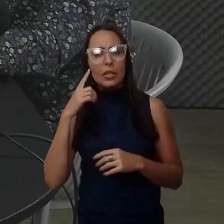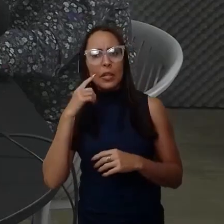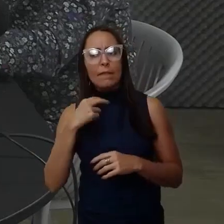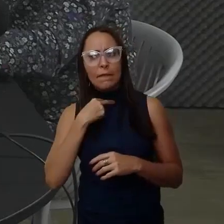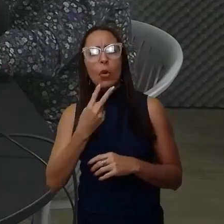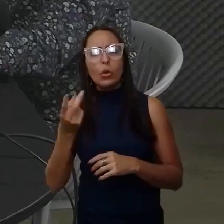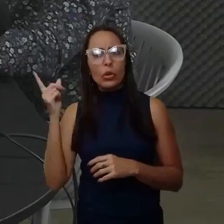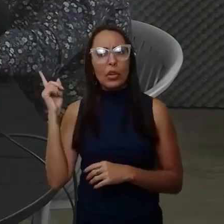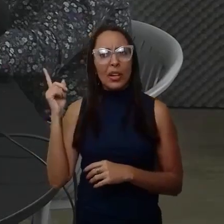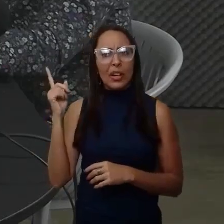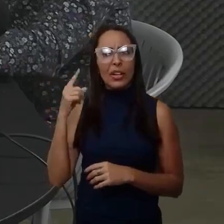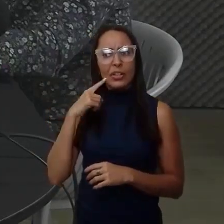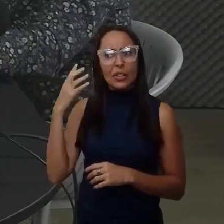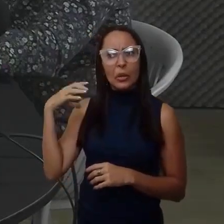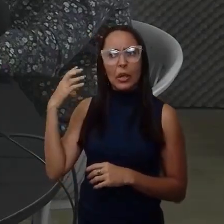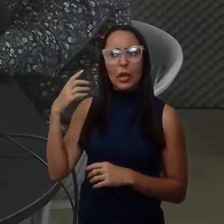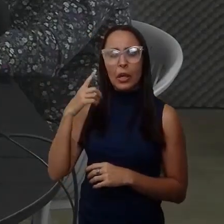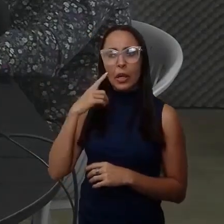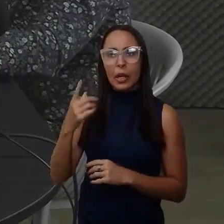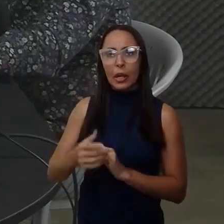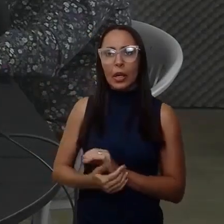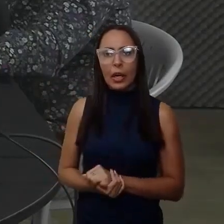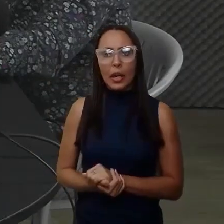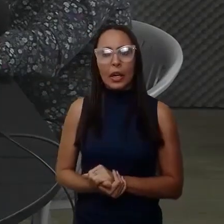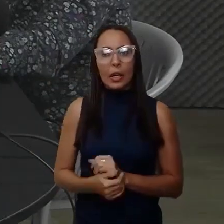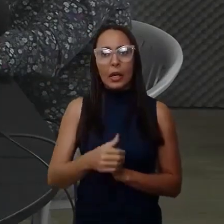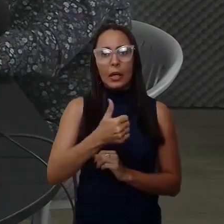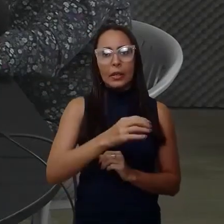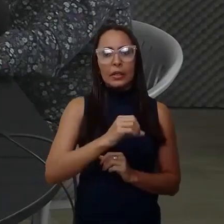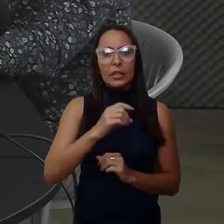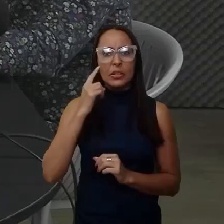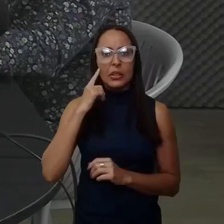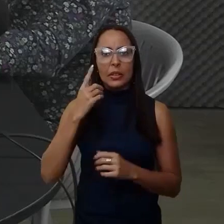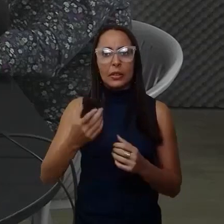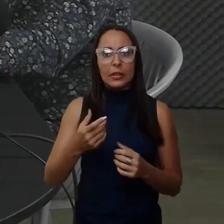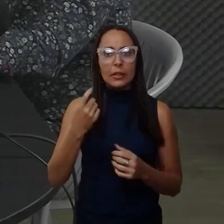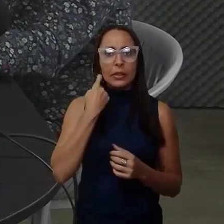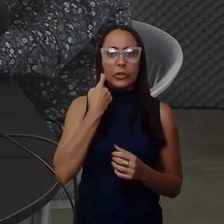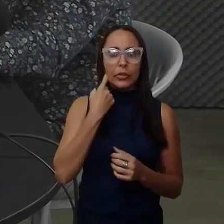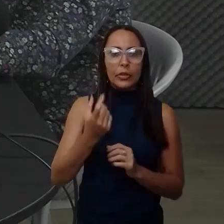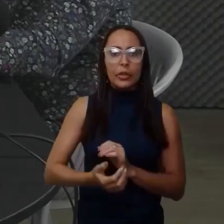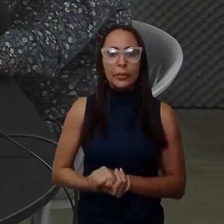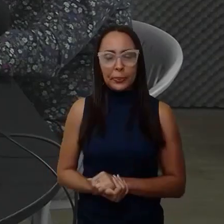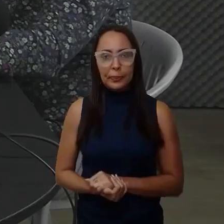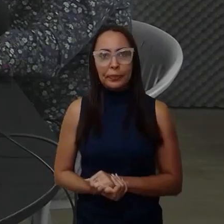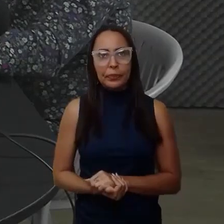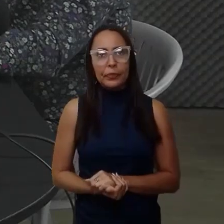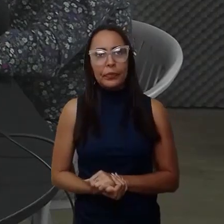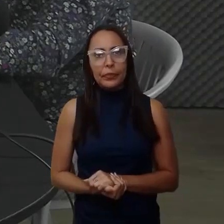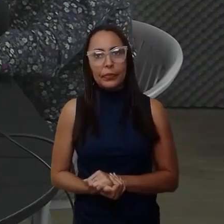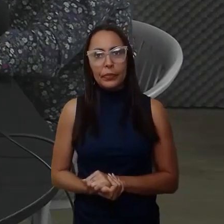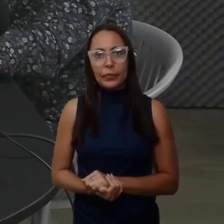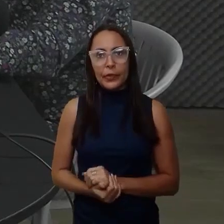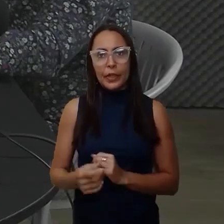rádio? Né? Aí eu digo, quem é que escuta a rádio 10 horas da noite da sexta-feira, meu Deus? Tem, As né? pessoas escutam. É